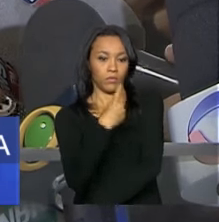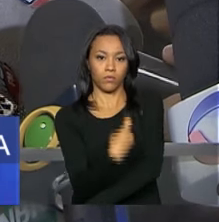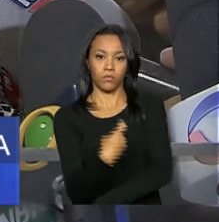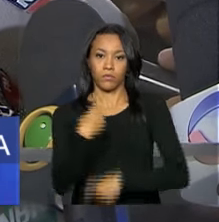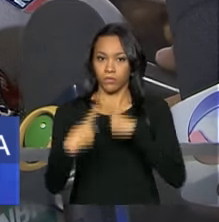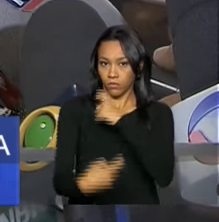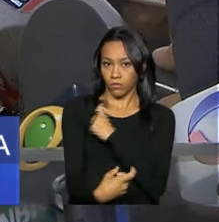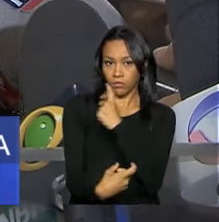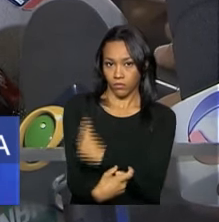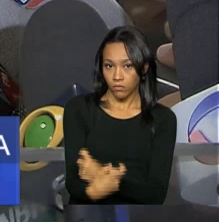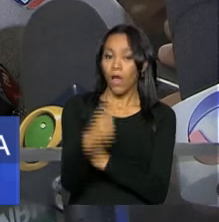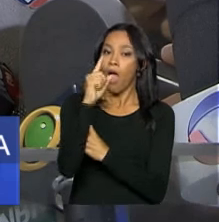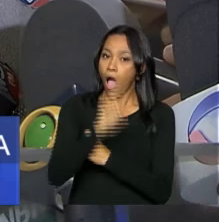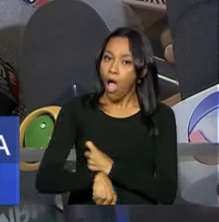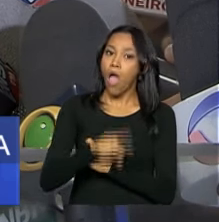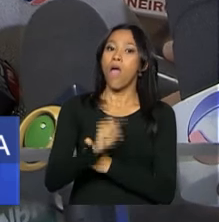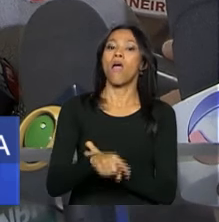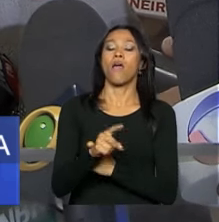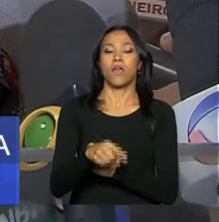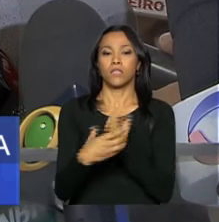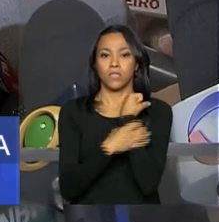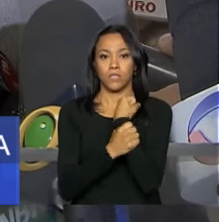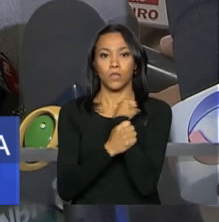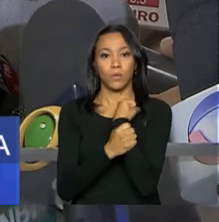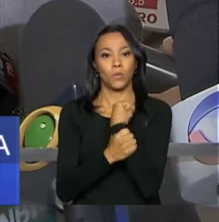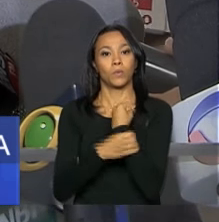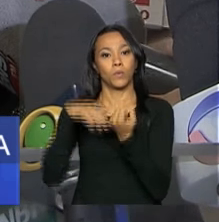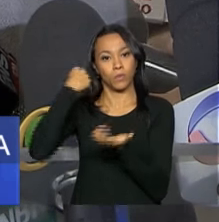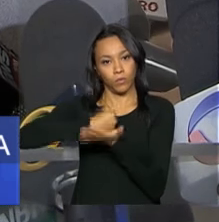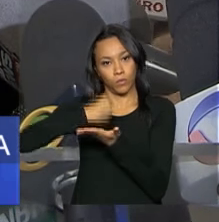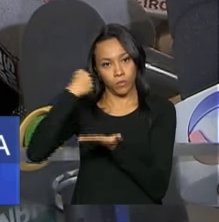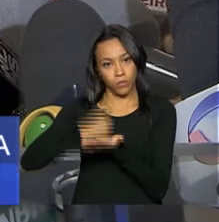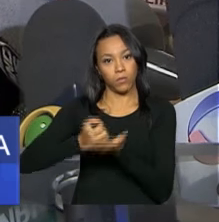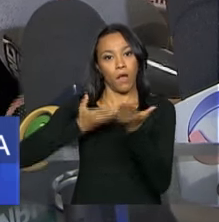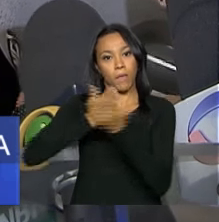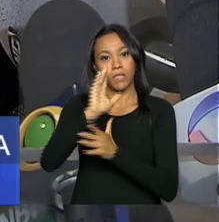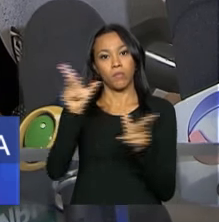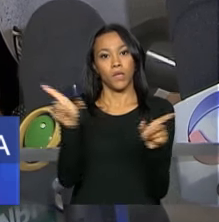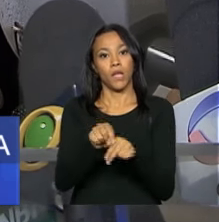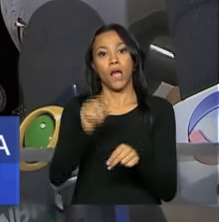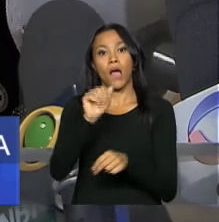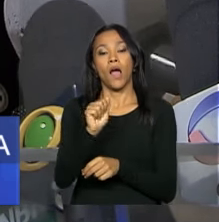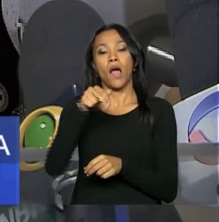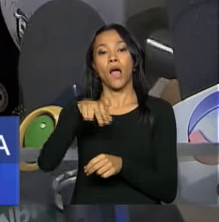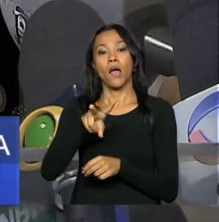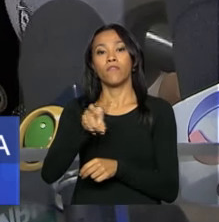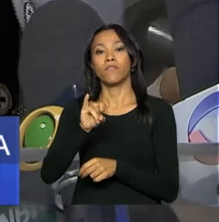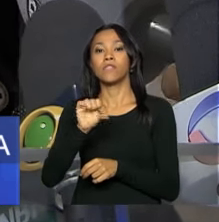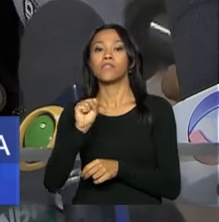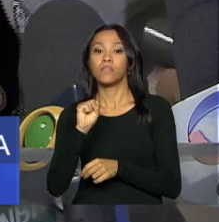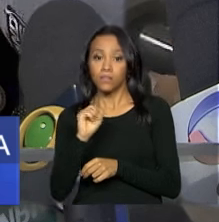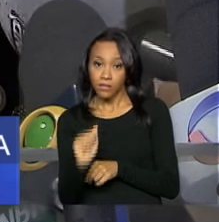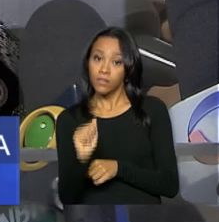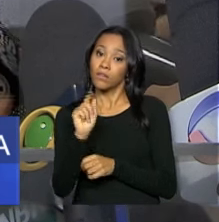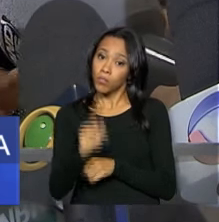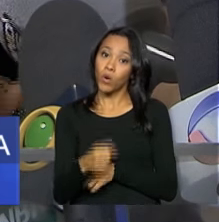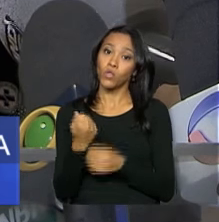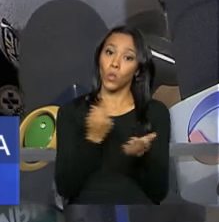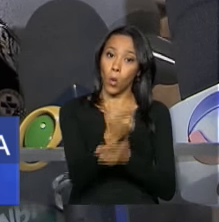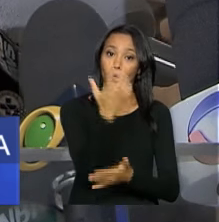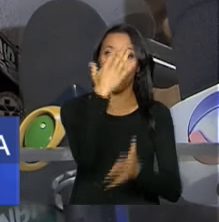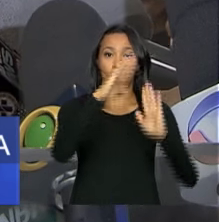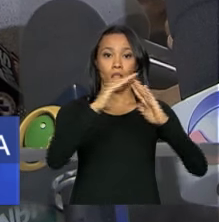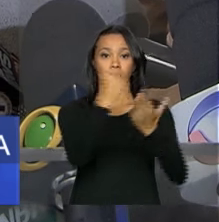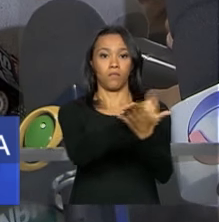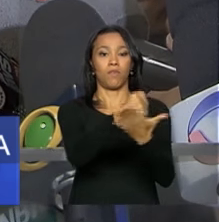repelentes seguros, registrados e aprovados pela Anvisa, e as pessoas podem adquirir nas farmácias para usar. Então, o que é que